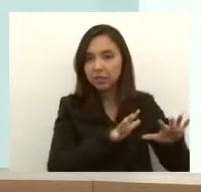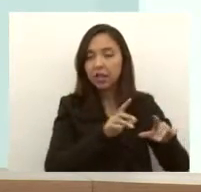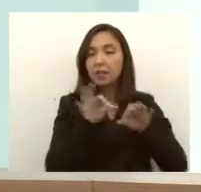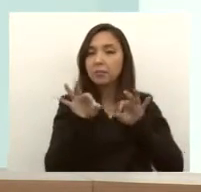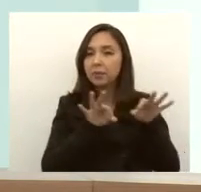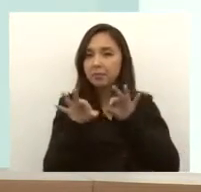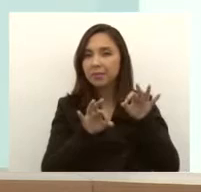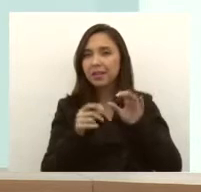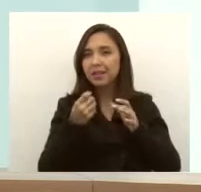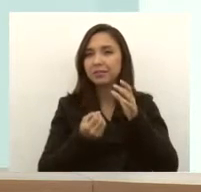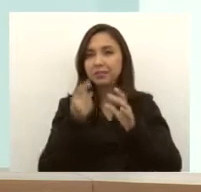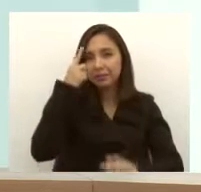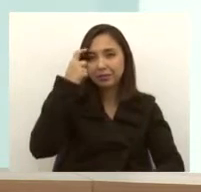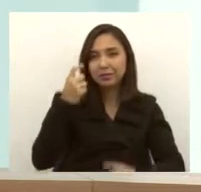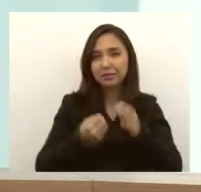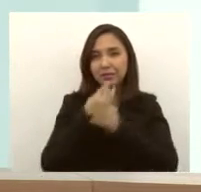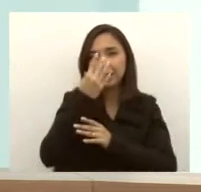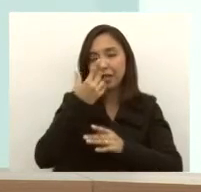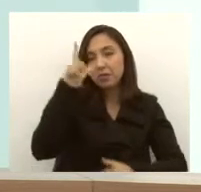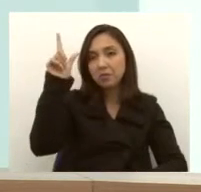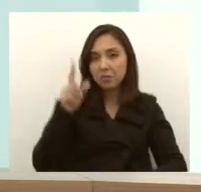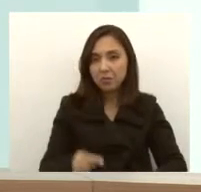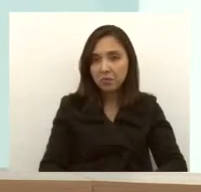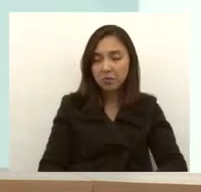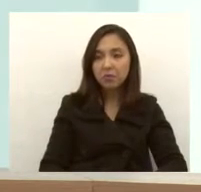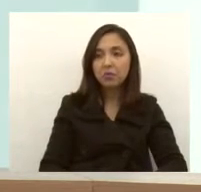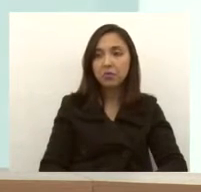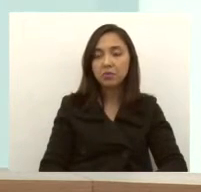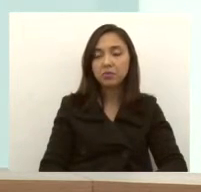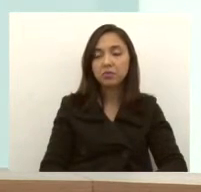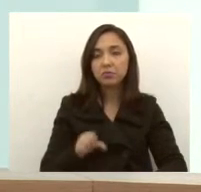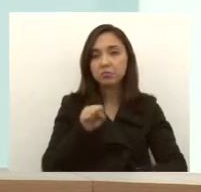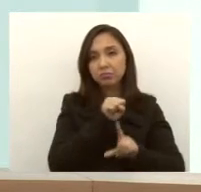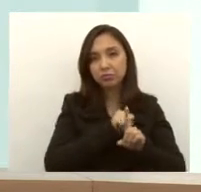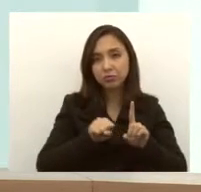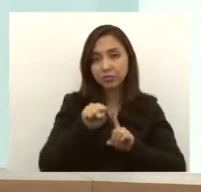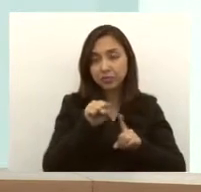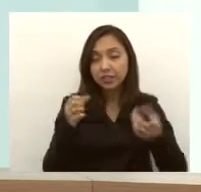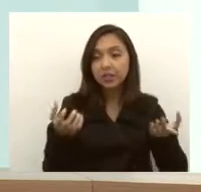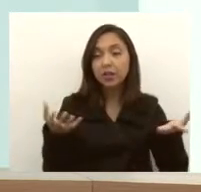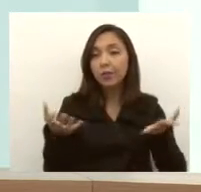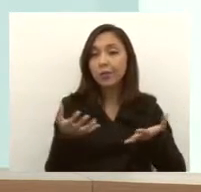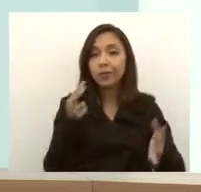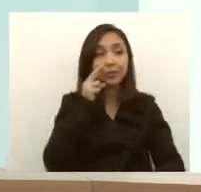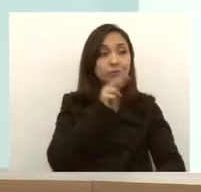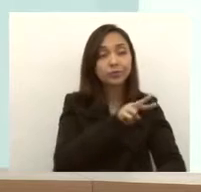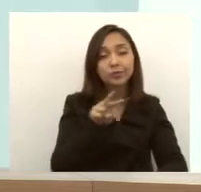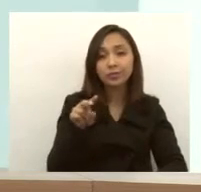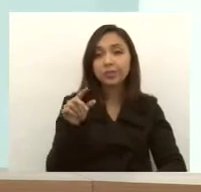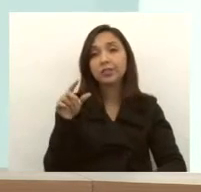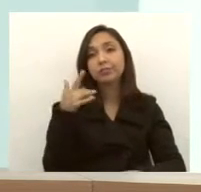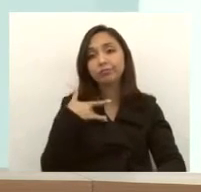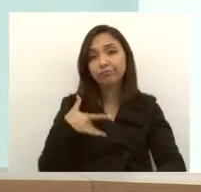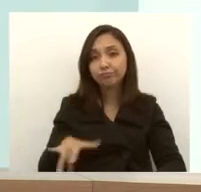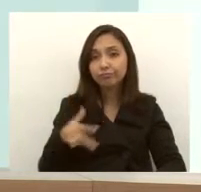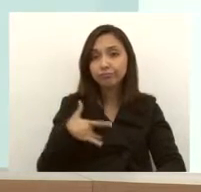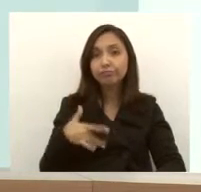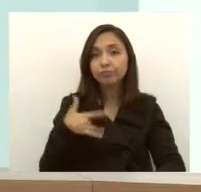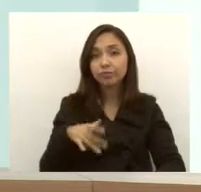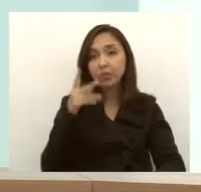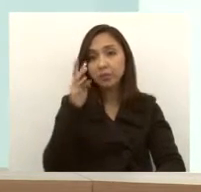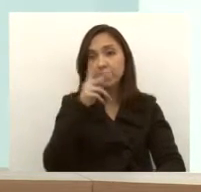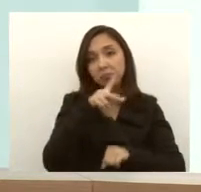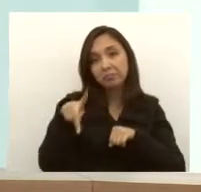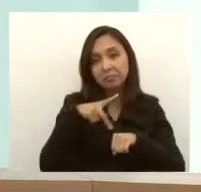Rabi. Montaram a sociedade, hoje dá dó a situação que chegou o país. E eu